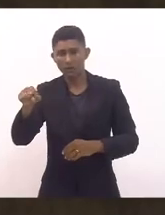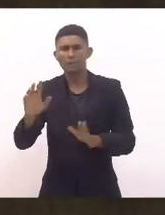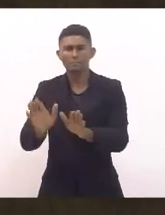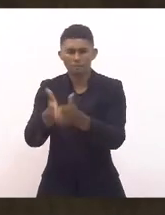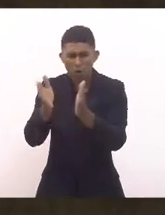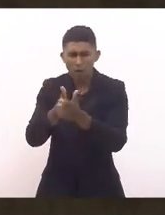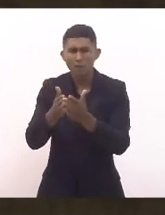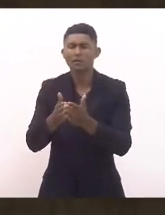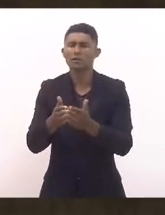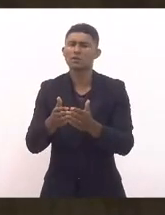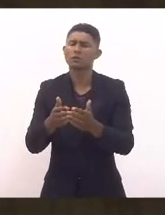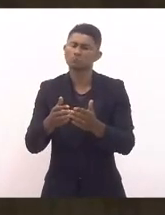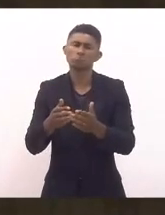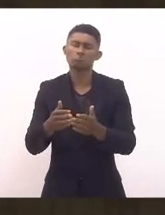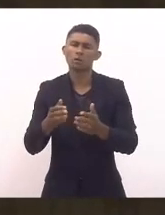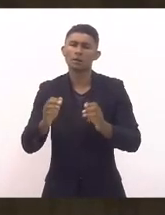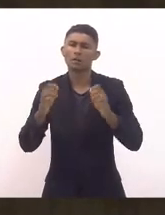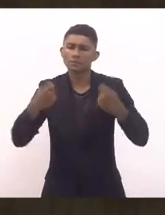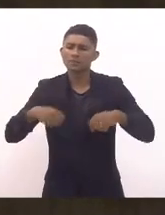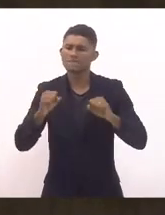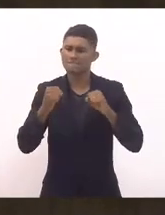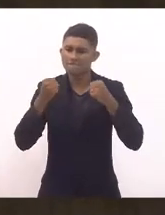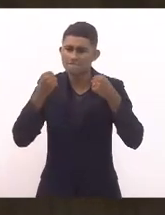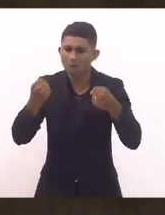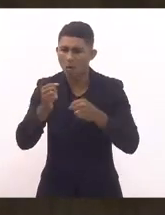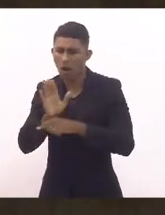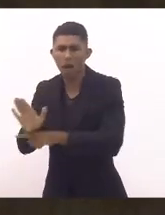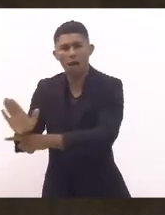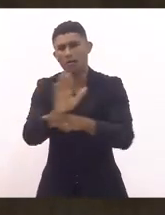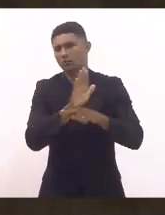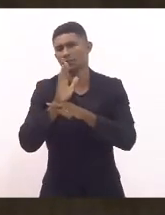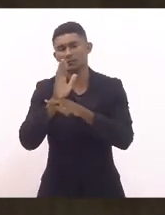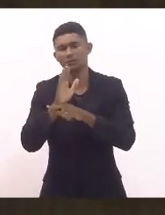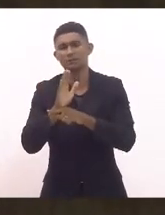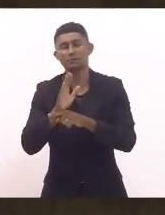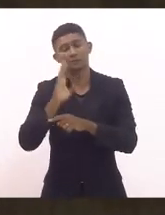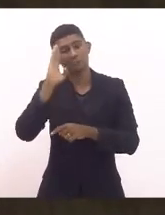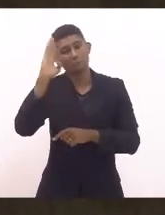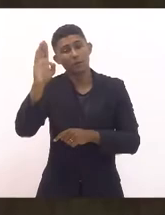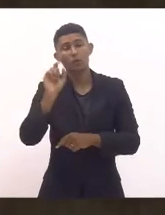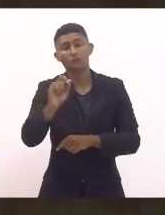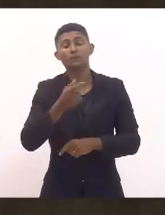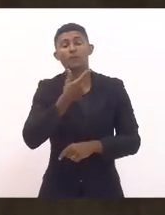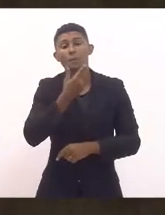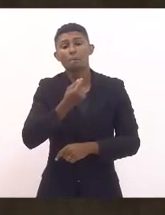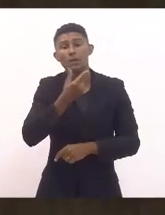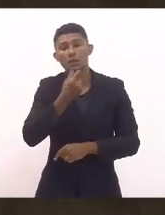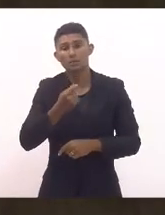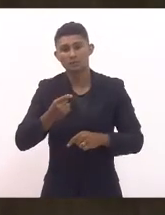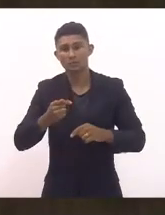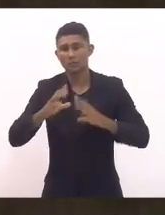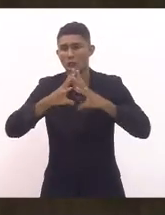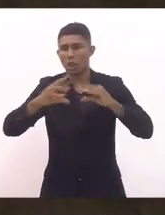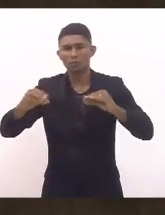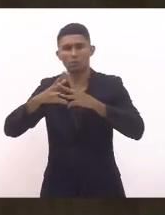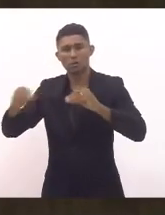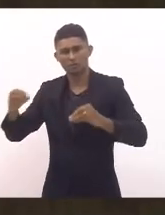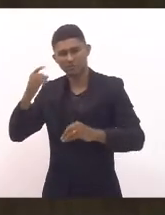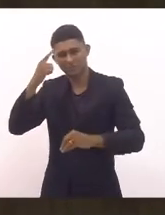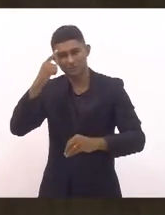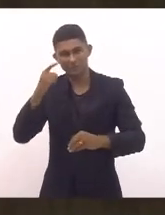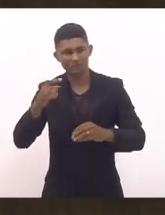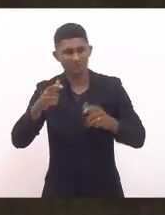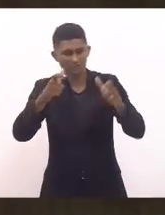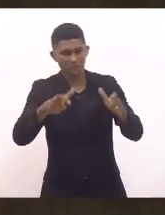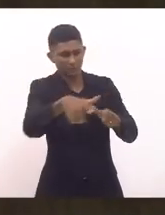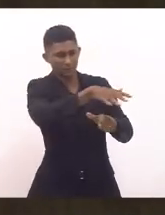inclusive, de pobreza e miserabilidade, em especial no caso dos meninos desaparecidos na Baixada